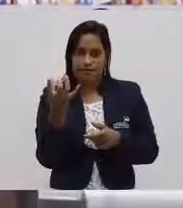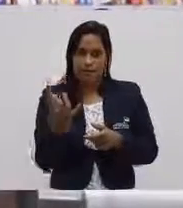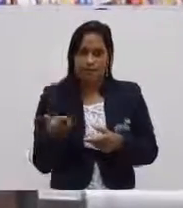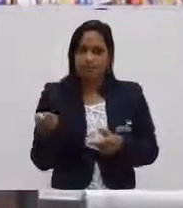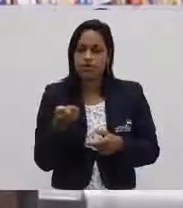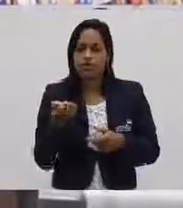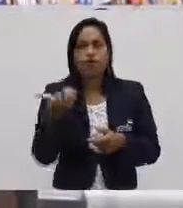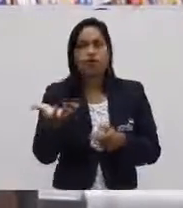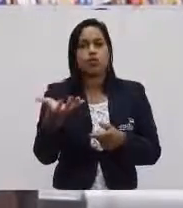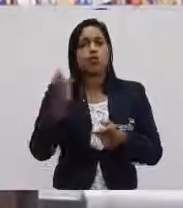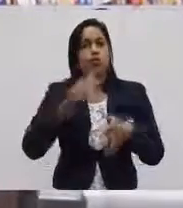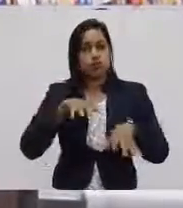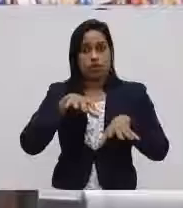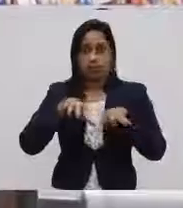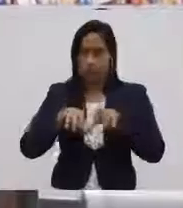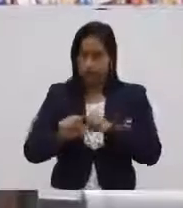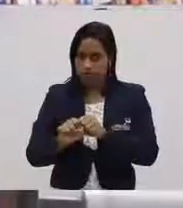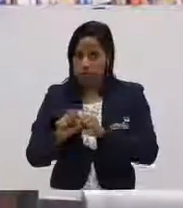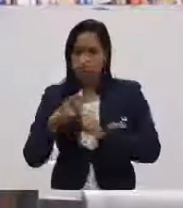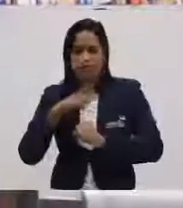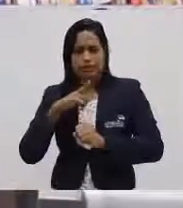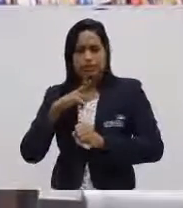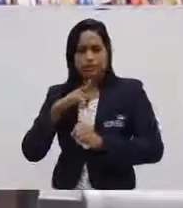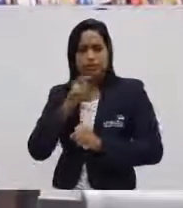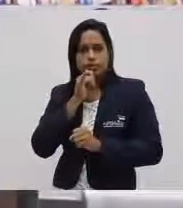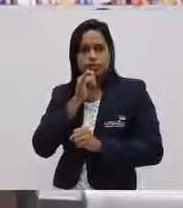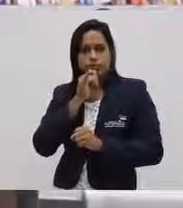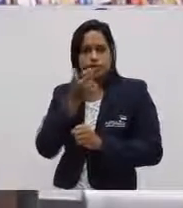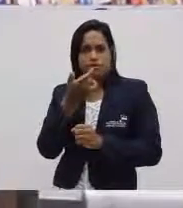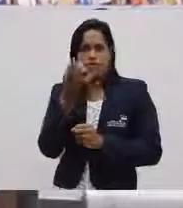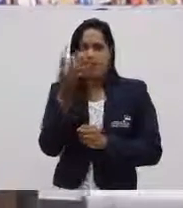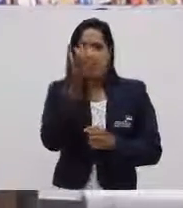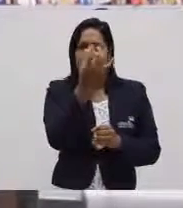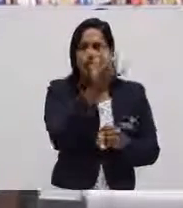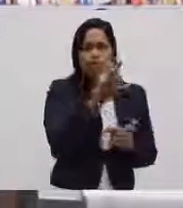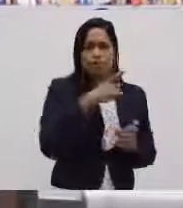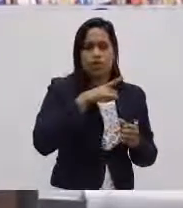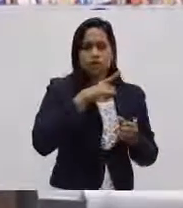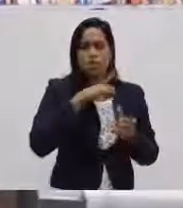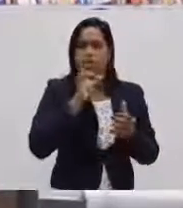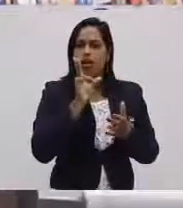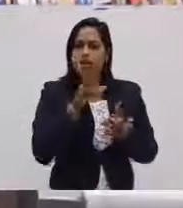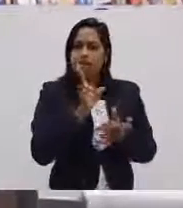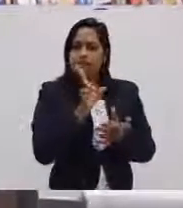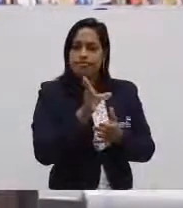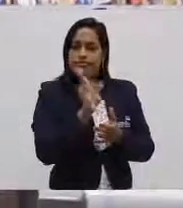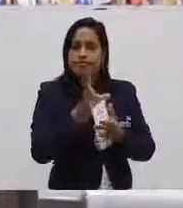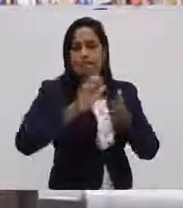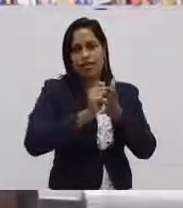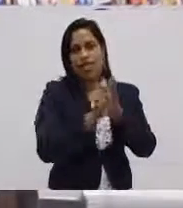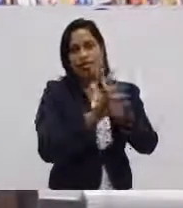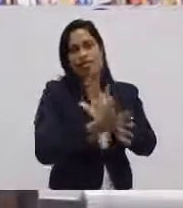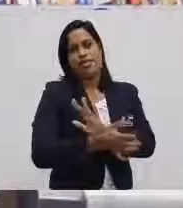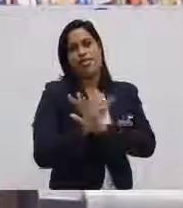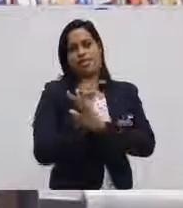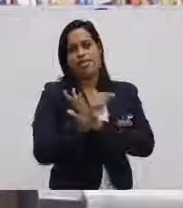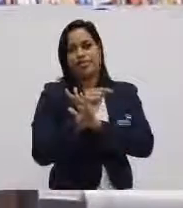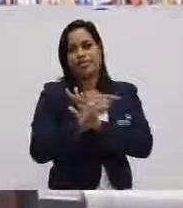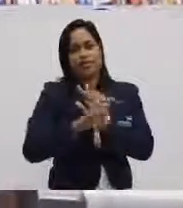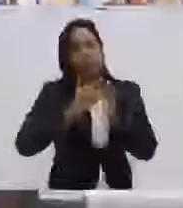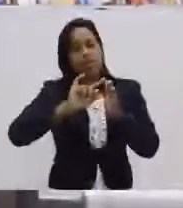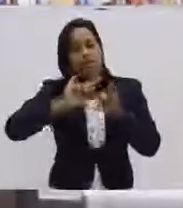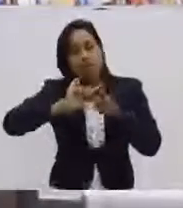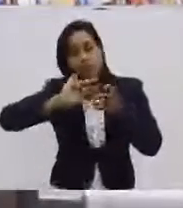elemento de informação, segue um roteiro definido no qual a sequência de atividades requerida coincide com a sequência na qual